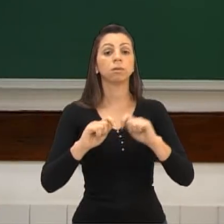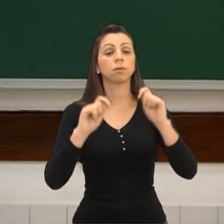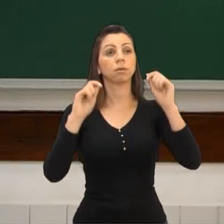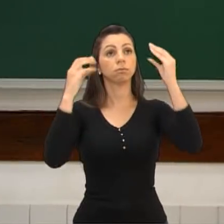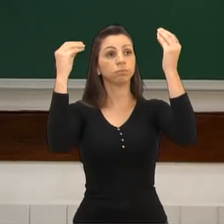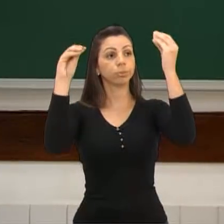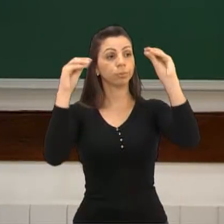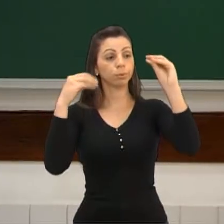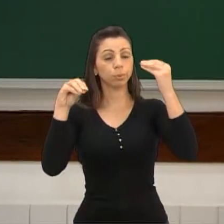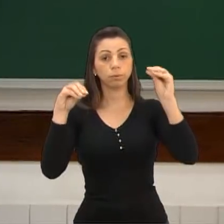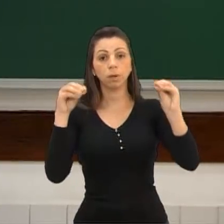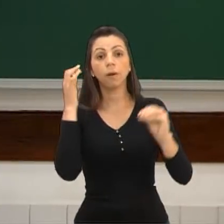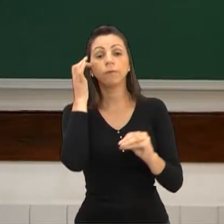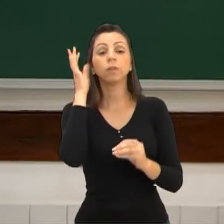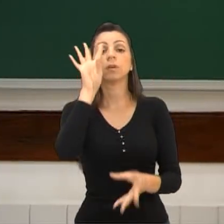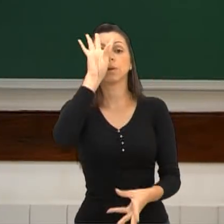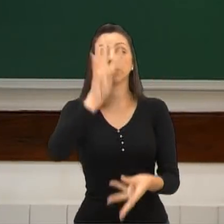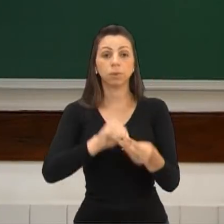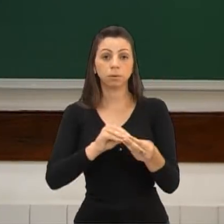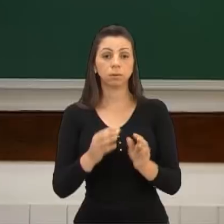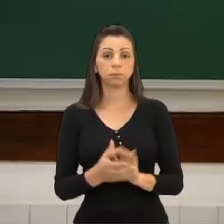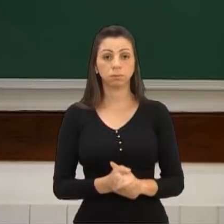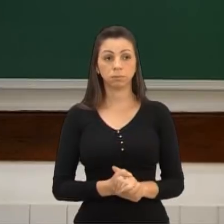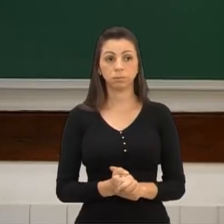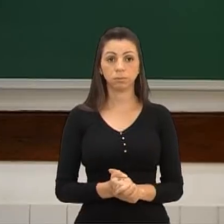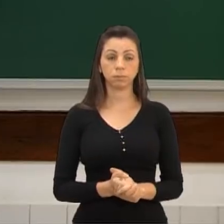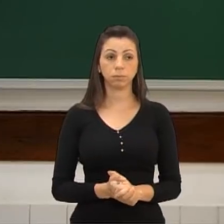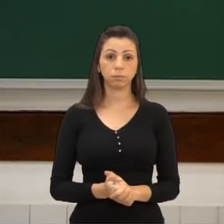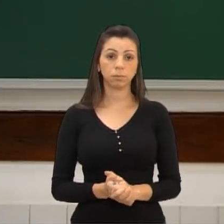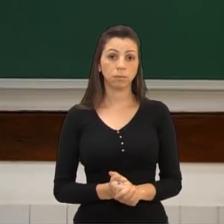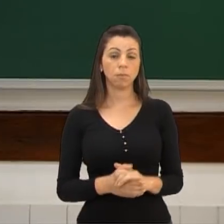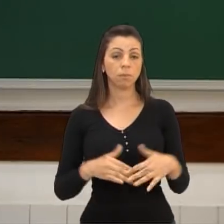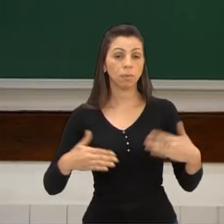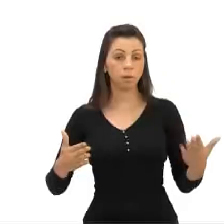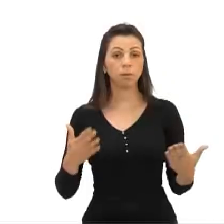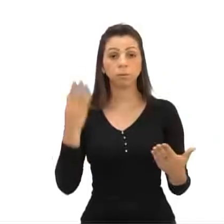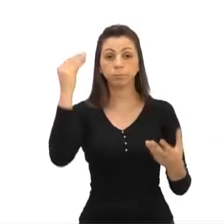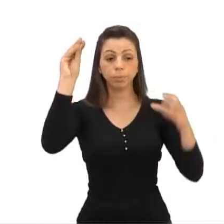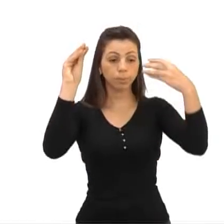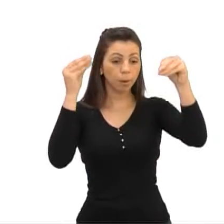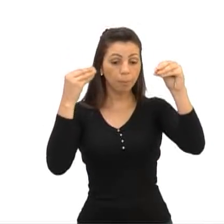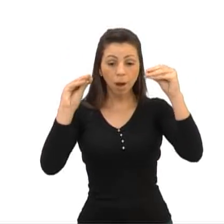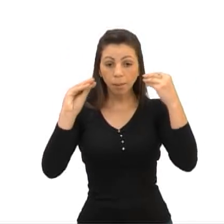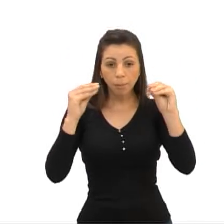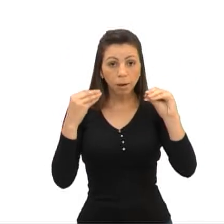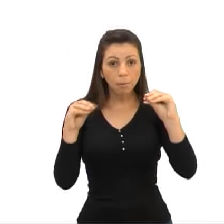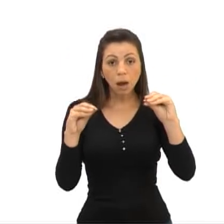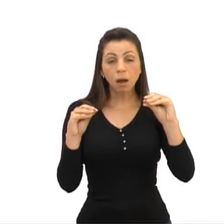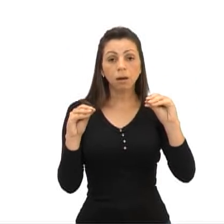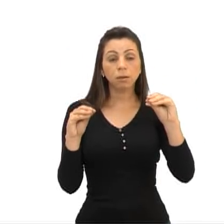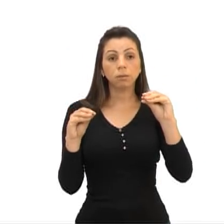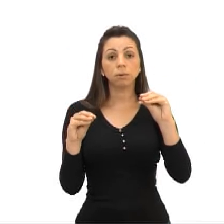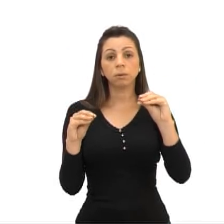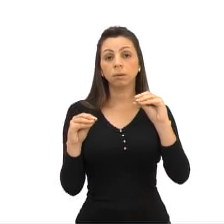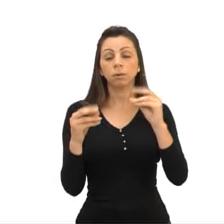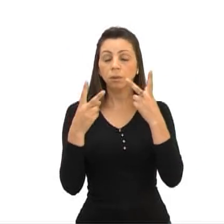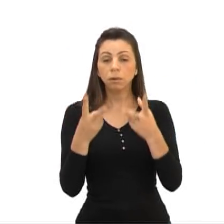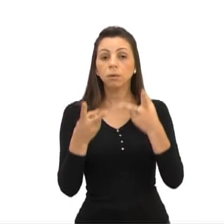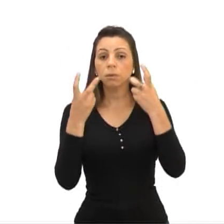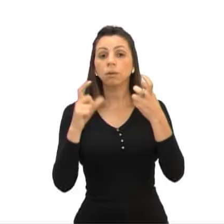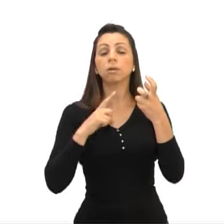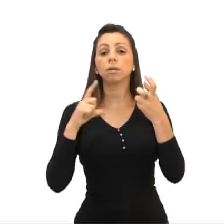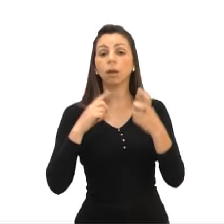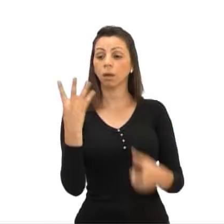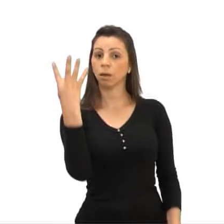vai facilitando ali a compreensão. Então, se você preencheu aquela tabela e identificou que lá